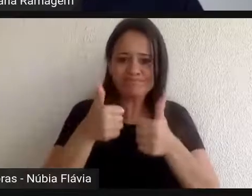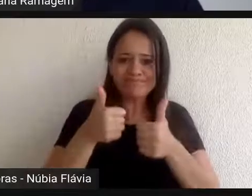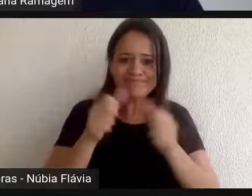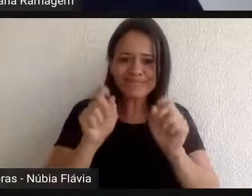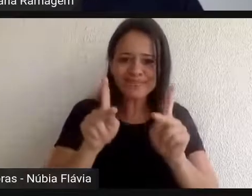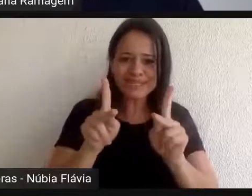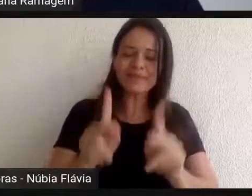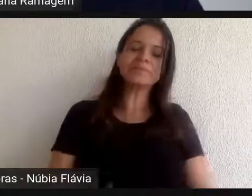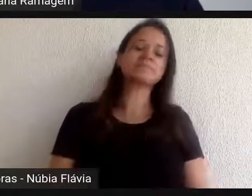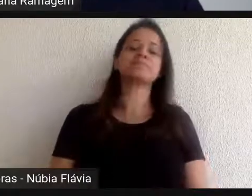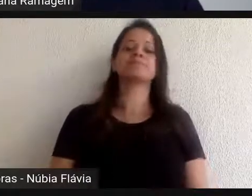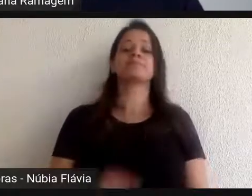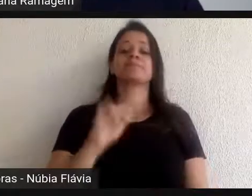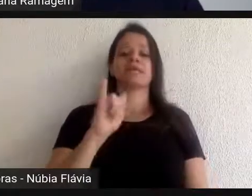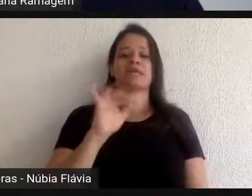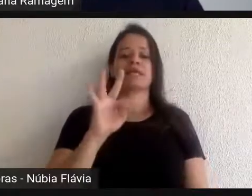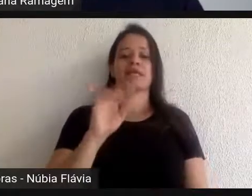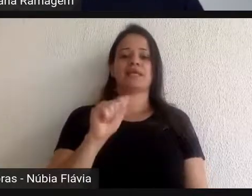Ítalo.